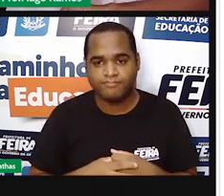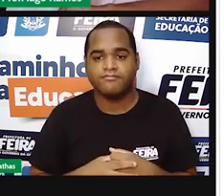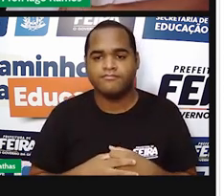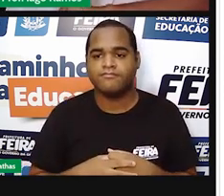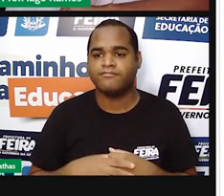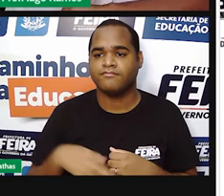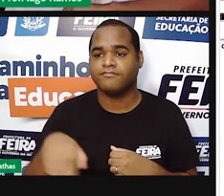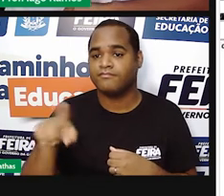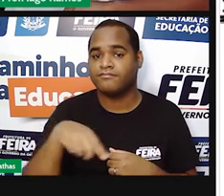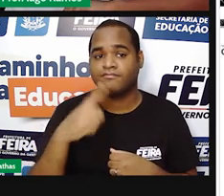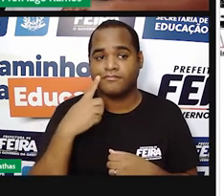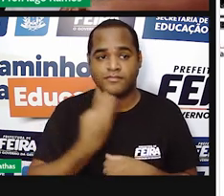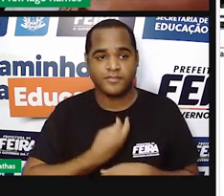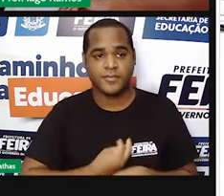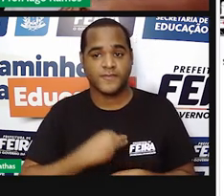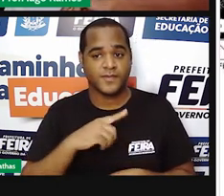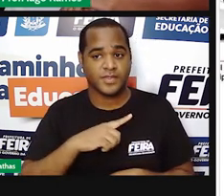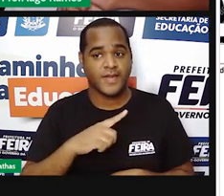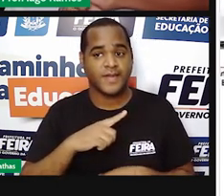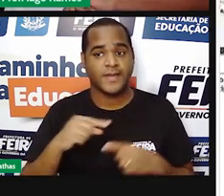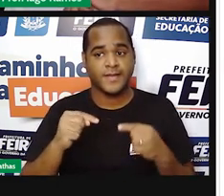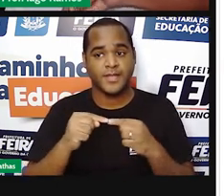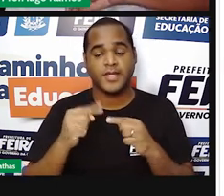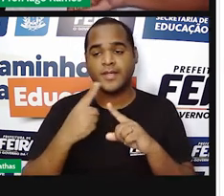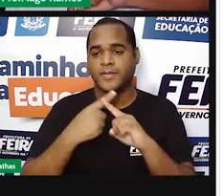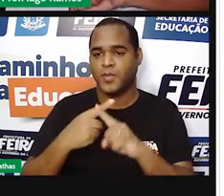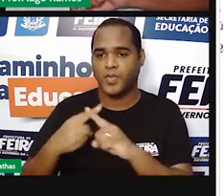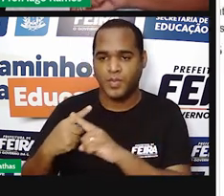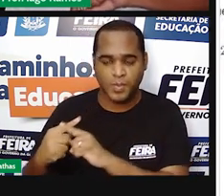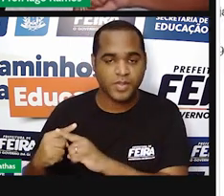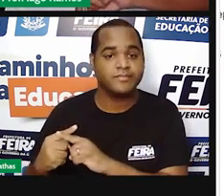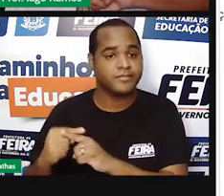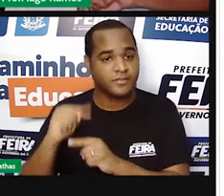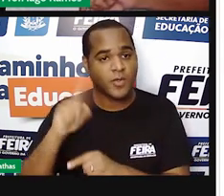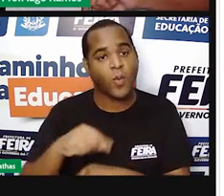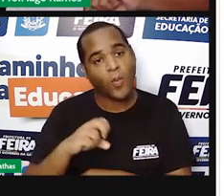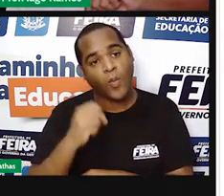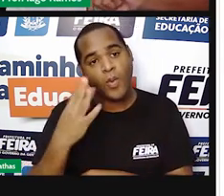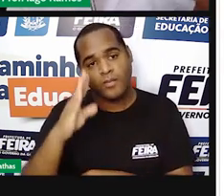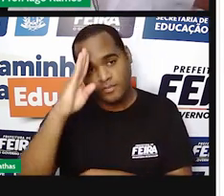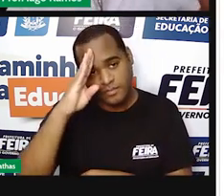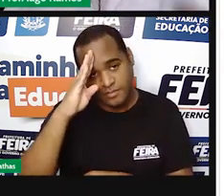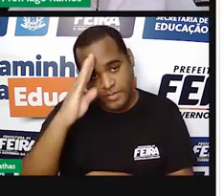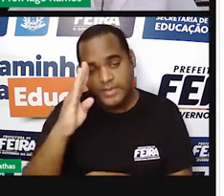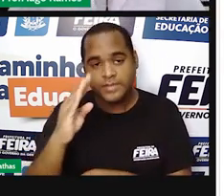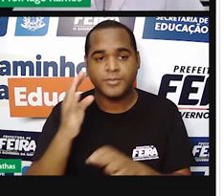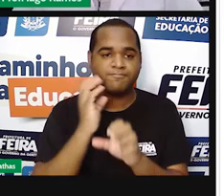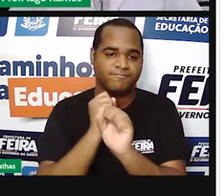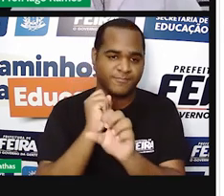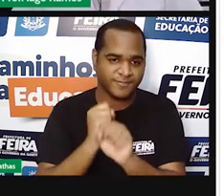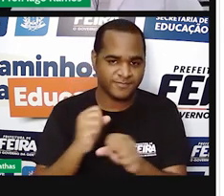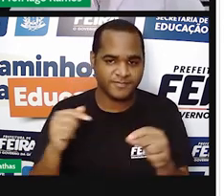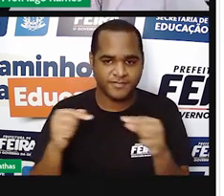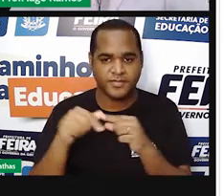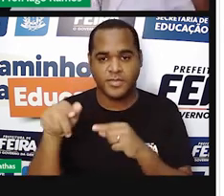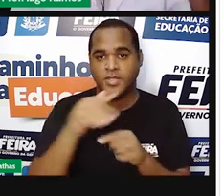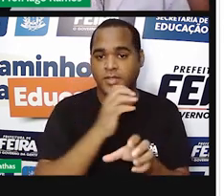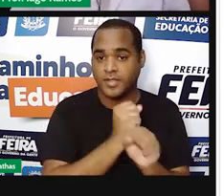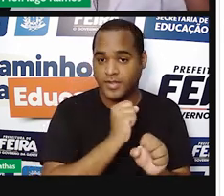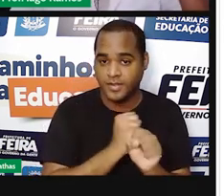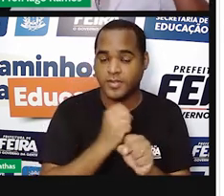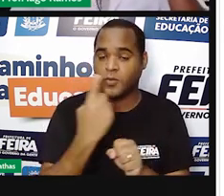é para isso que existe o princípio multiplicativo ou o princípio fundamental da contagem